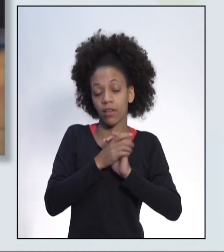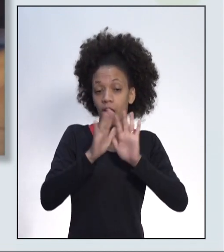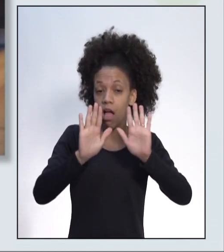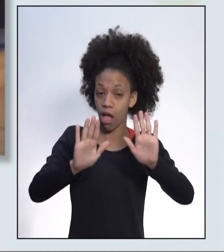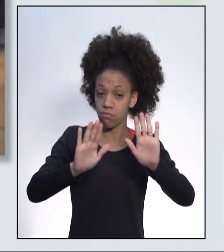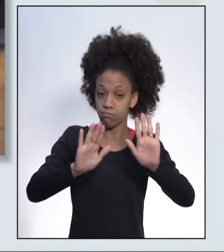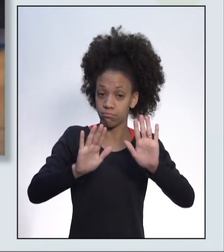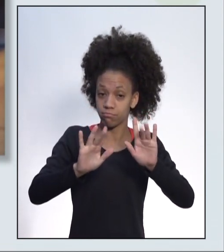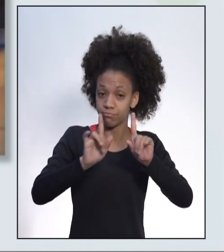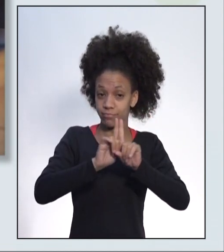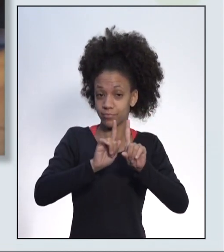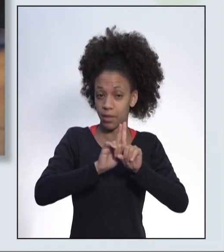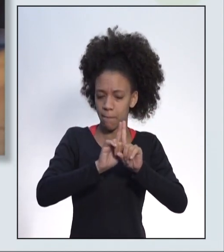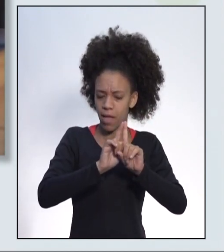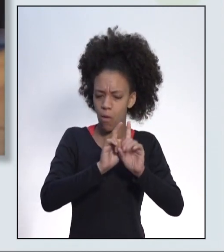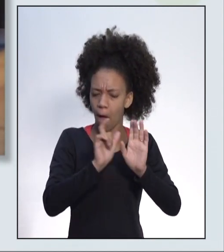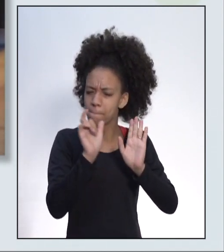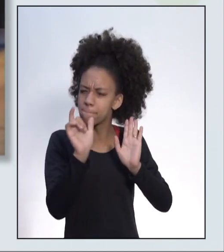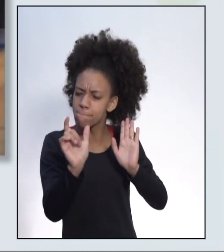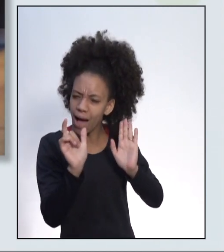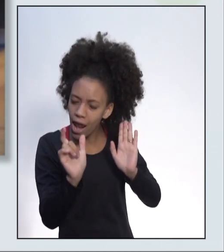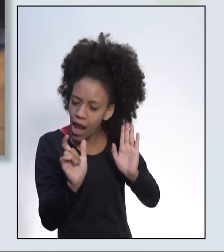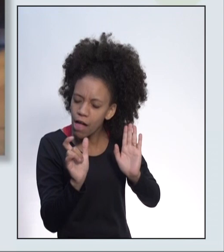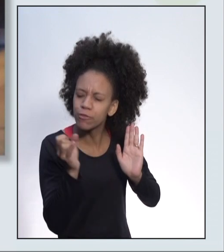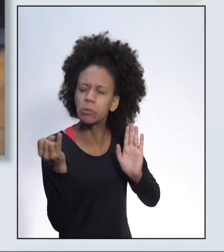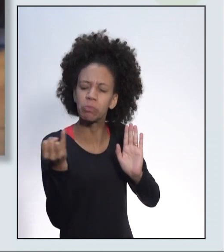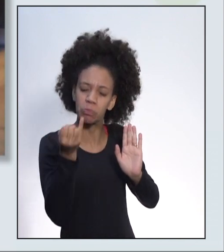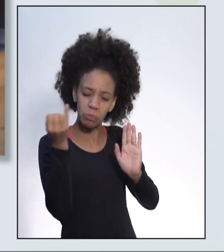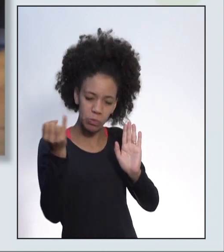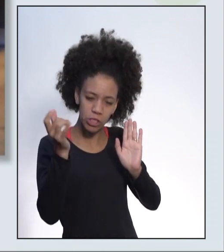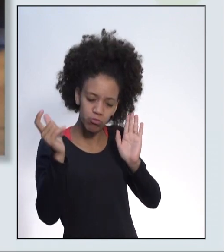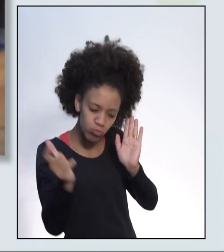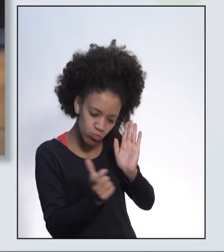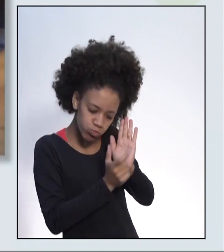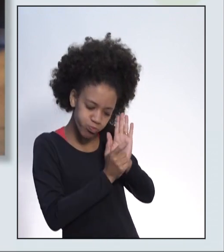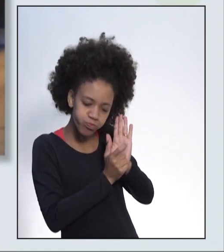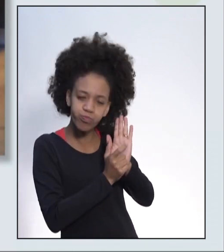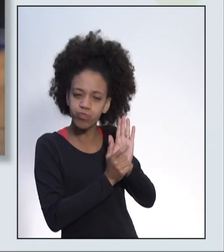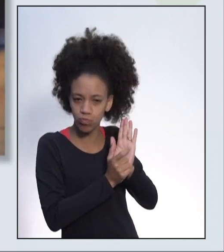Aqui eu vou adicionar uma palavra que eu acho bem importante para mim.